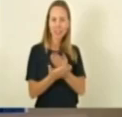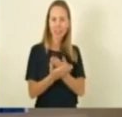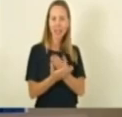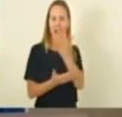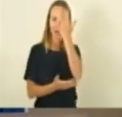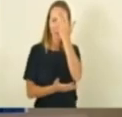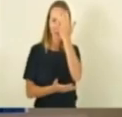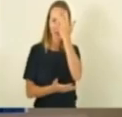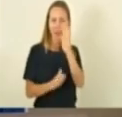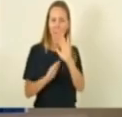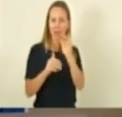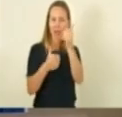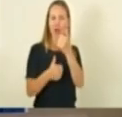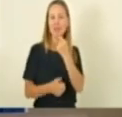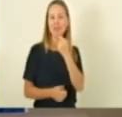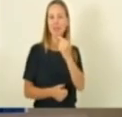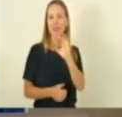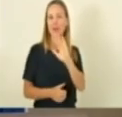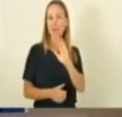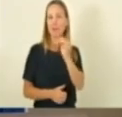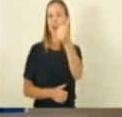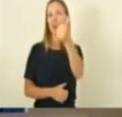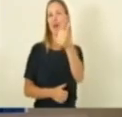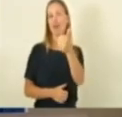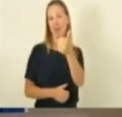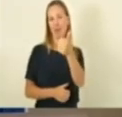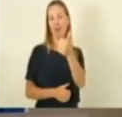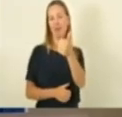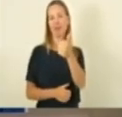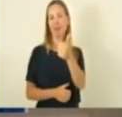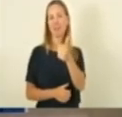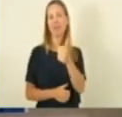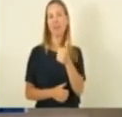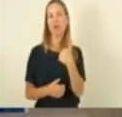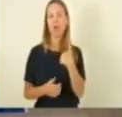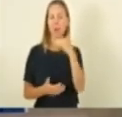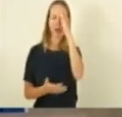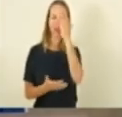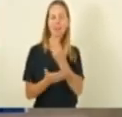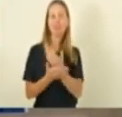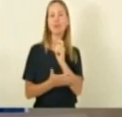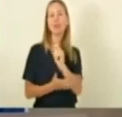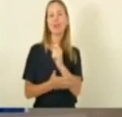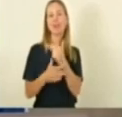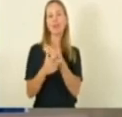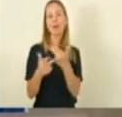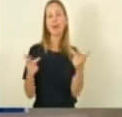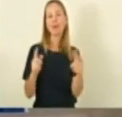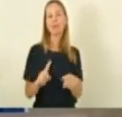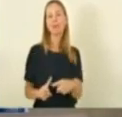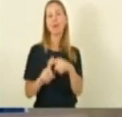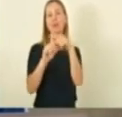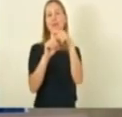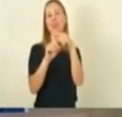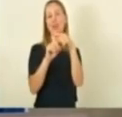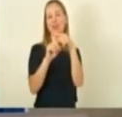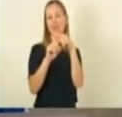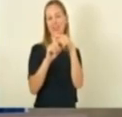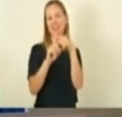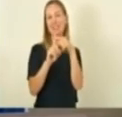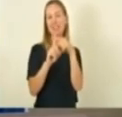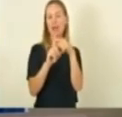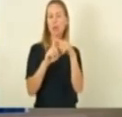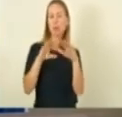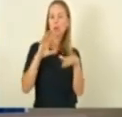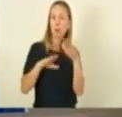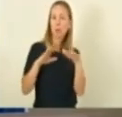hoje, que a semana que vem vai ser melhor do que hoje, então eu vou estar acreditando em algo positivo, que pode até